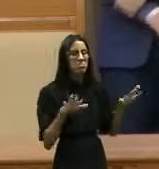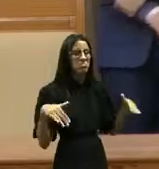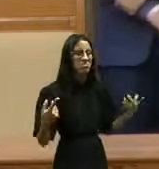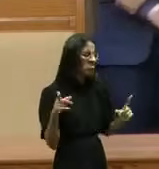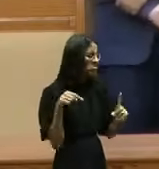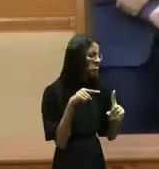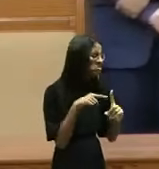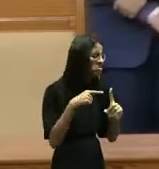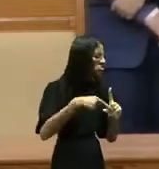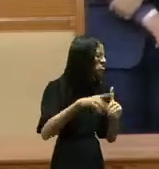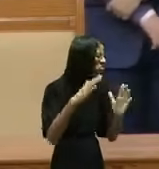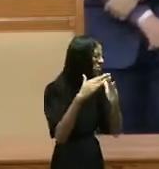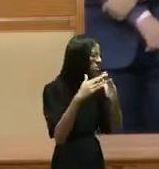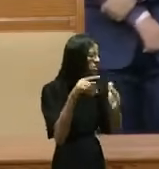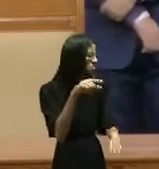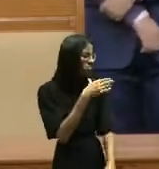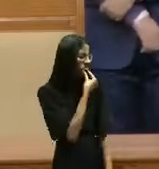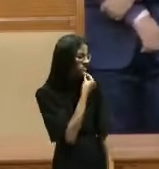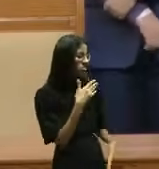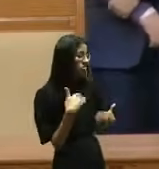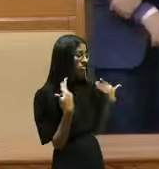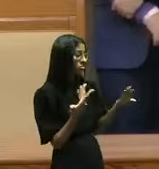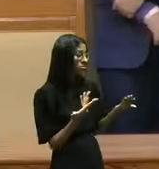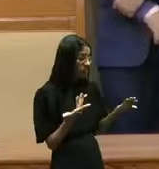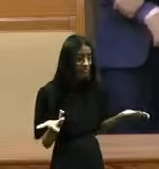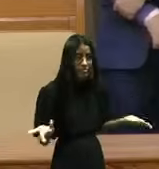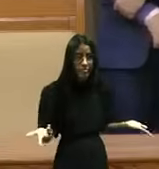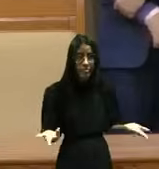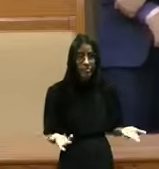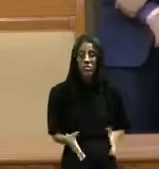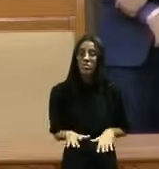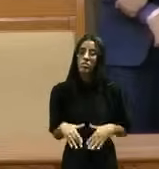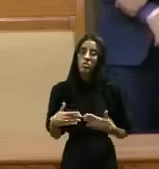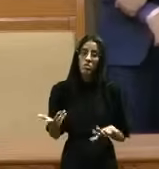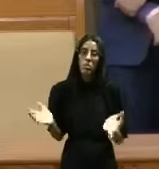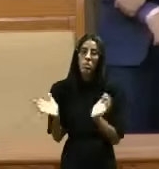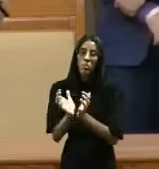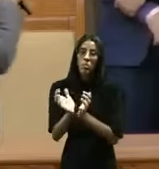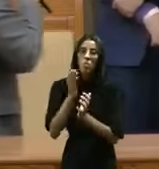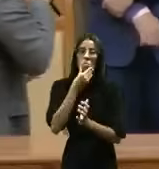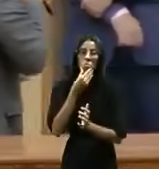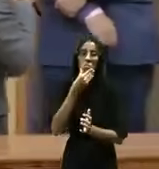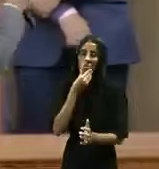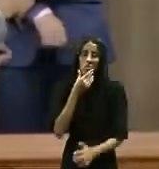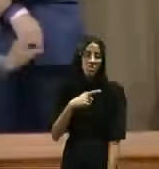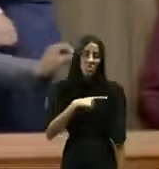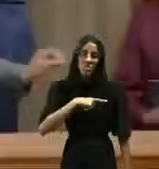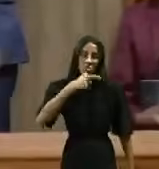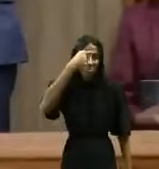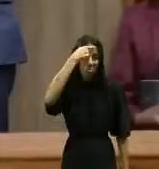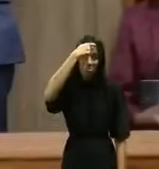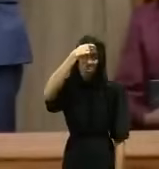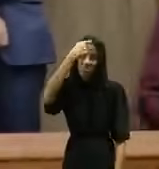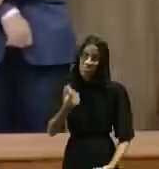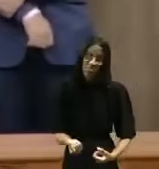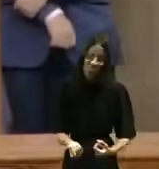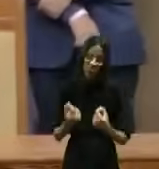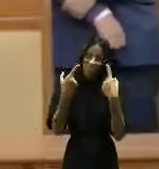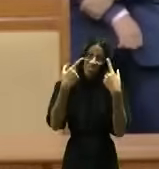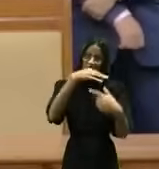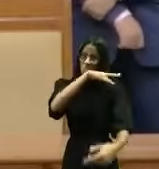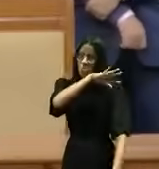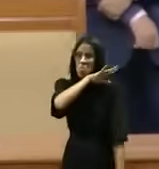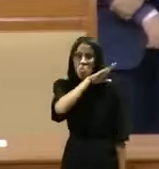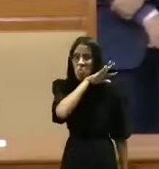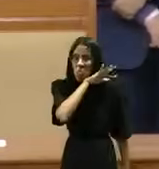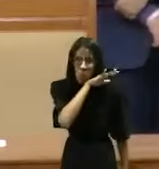texto ainda prossegue mostrando que todos eles tinham a mente Tapada digam comigo mente tapada mente